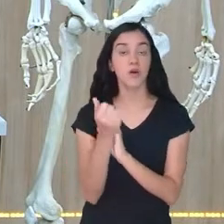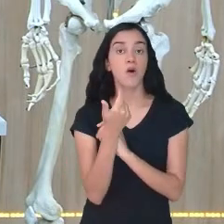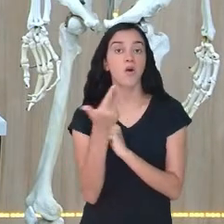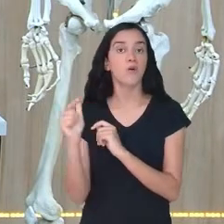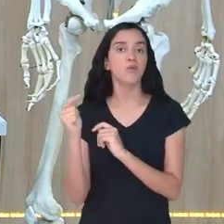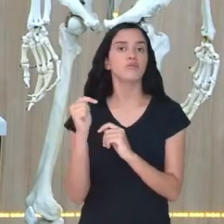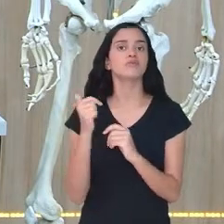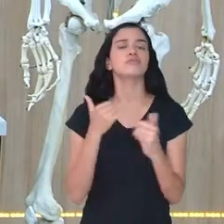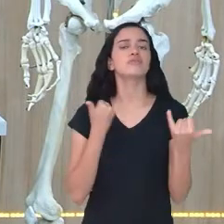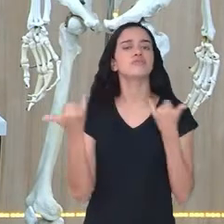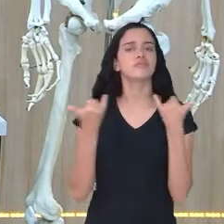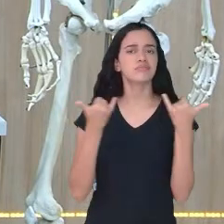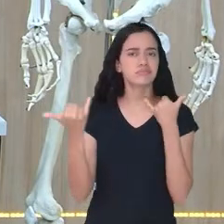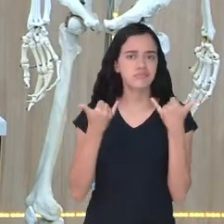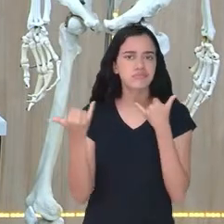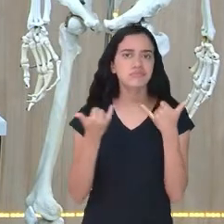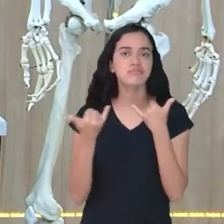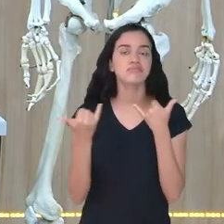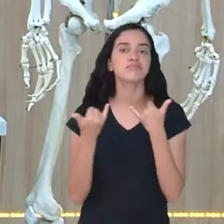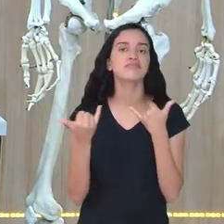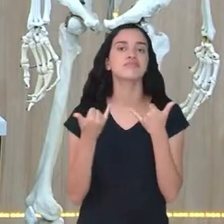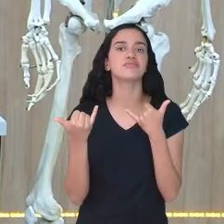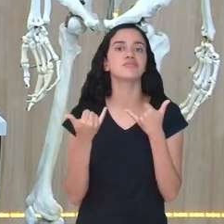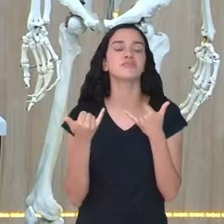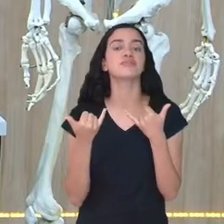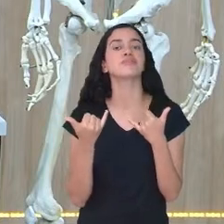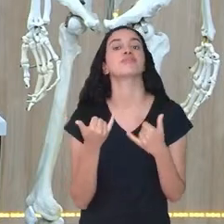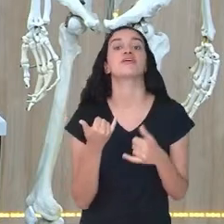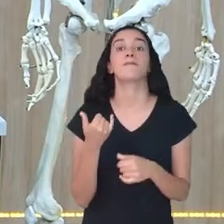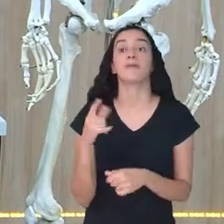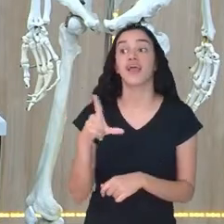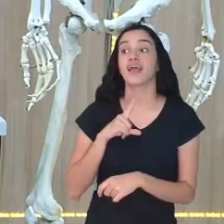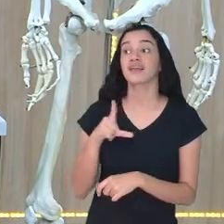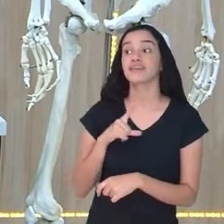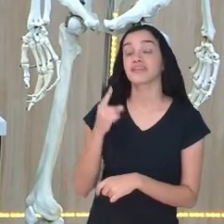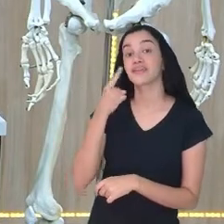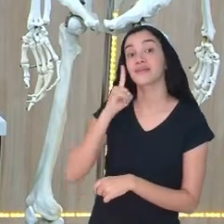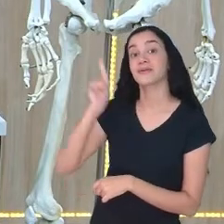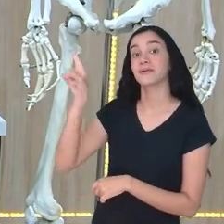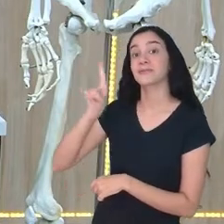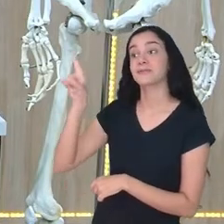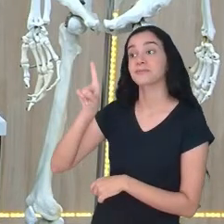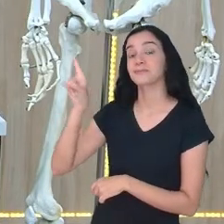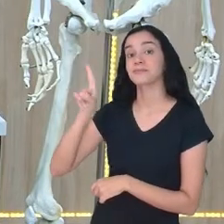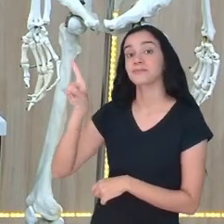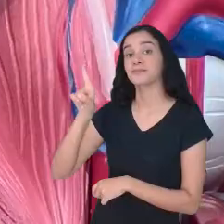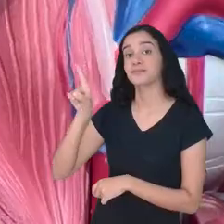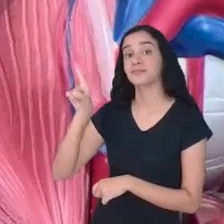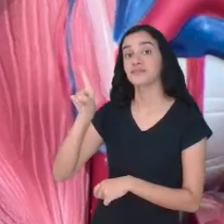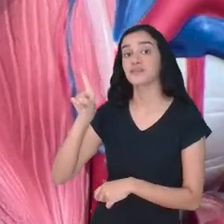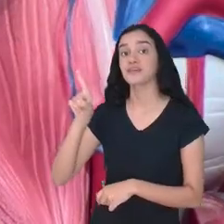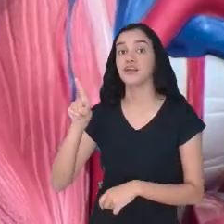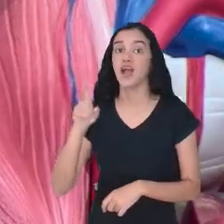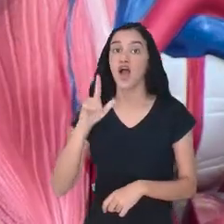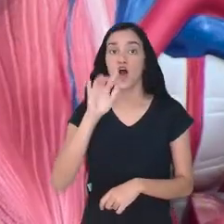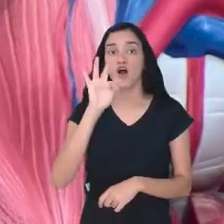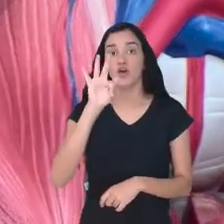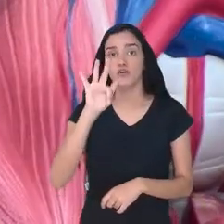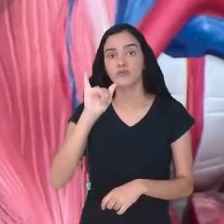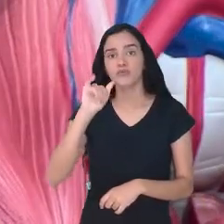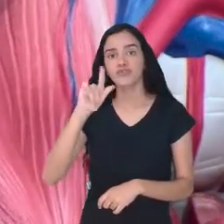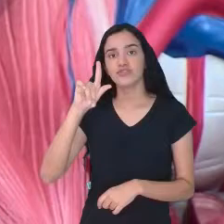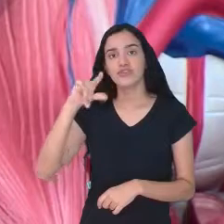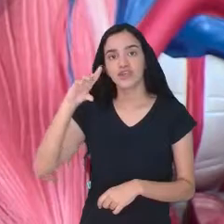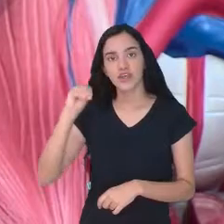informações em relação aí a alguns órgãos. A gente tem a questão aqui do fígado, né, importantíssimo no funcionamento do